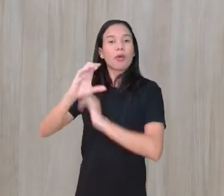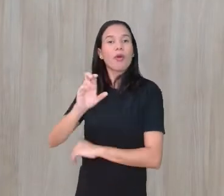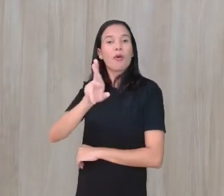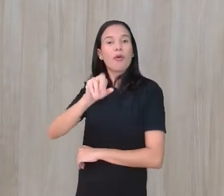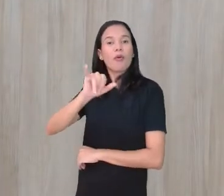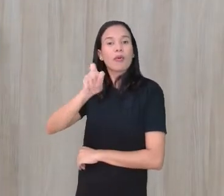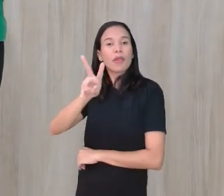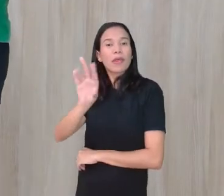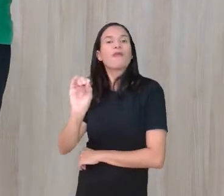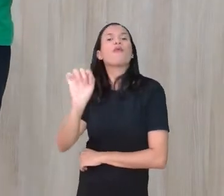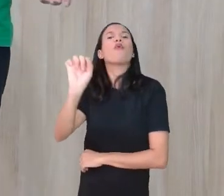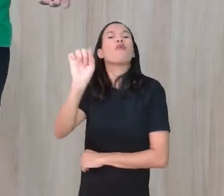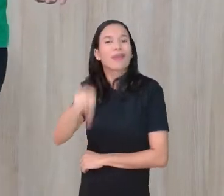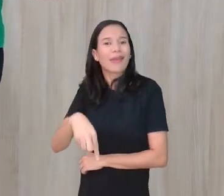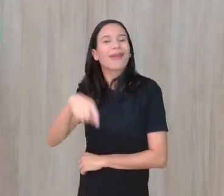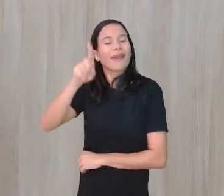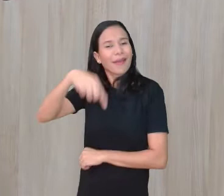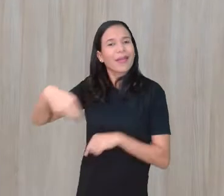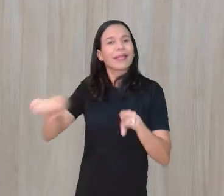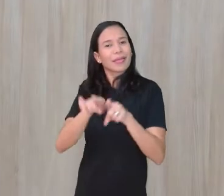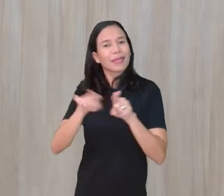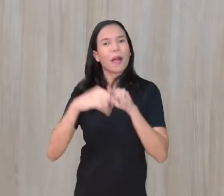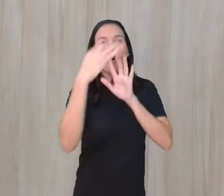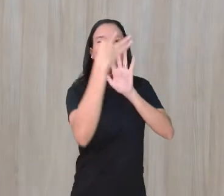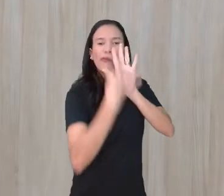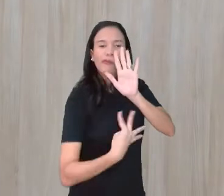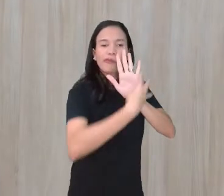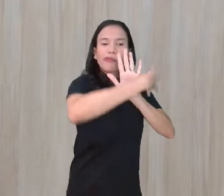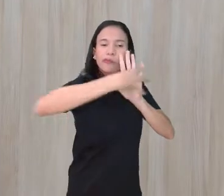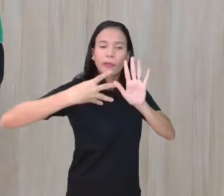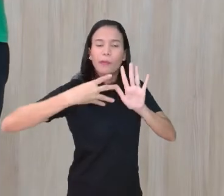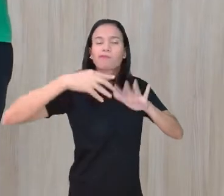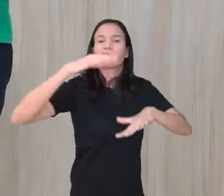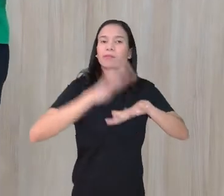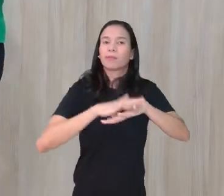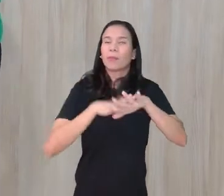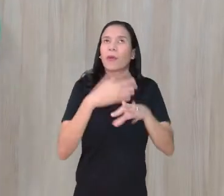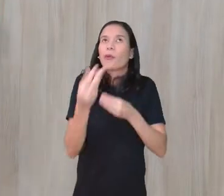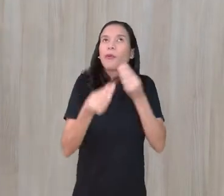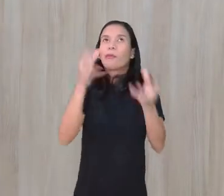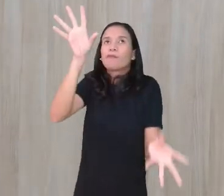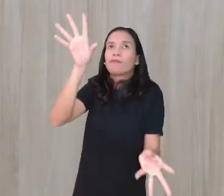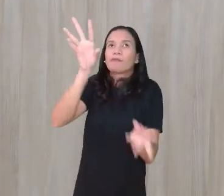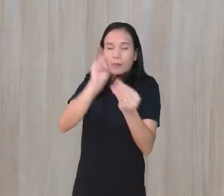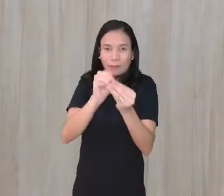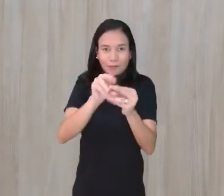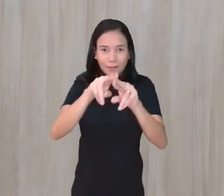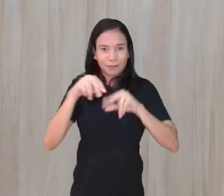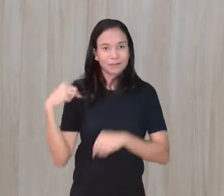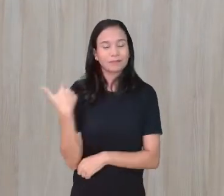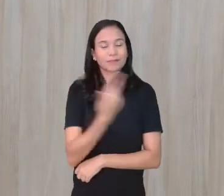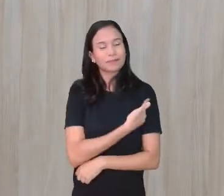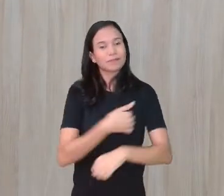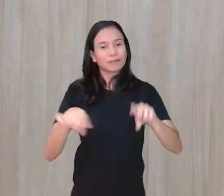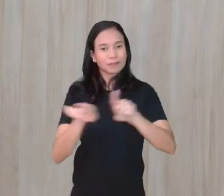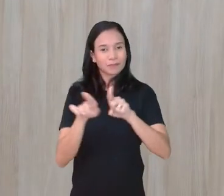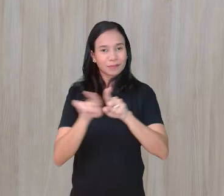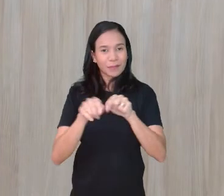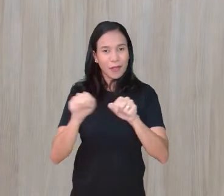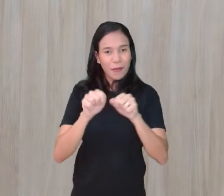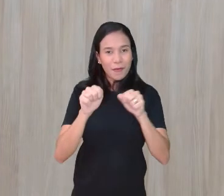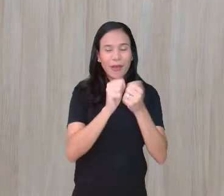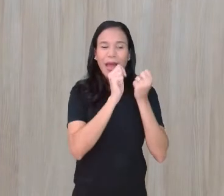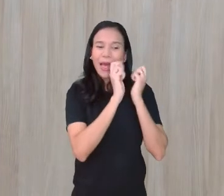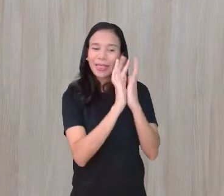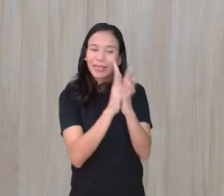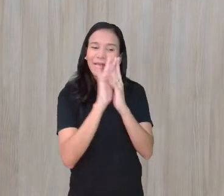na verdade é uma tabuada, certo? Sendo que mais enxuta, certo? Então a gente fez aí essa dinâmica